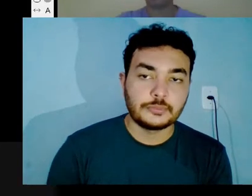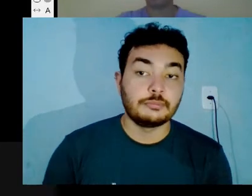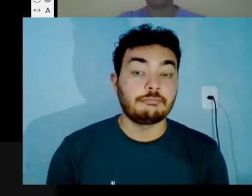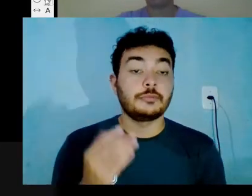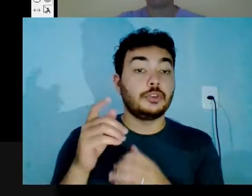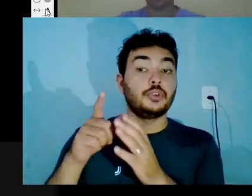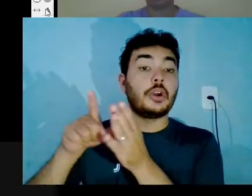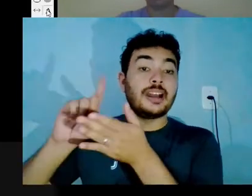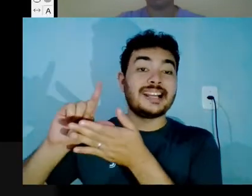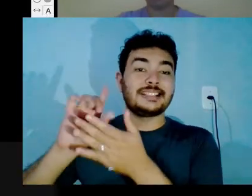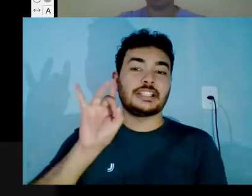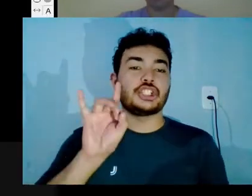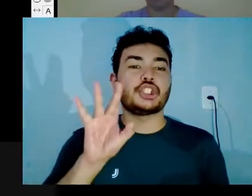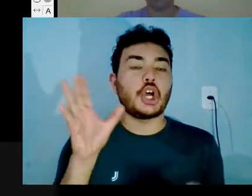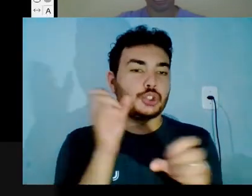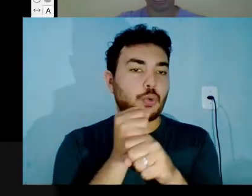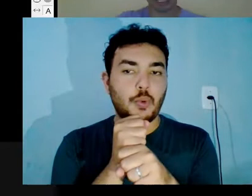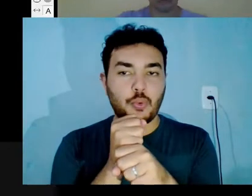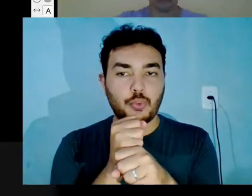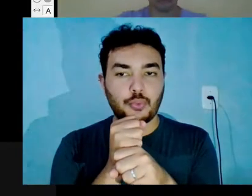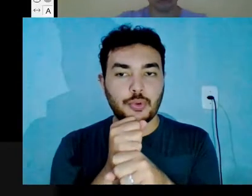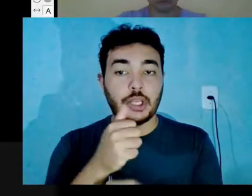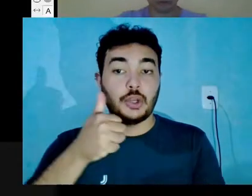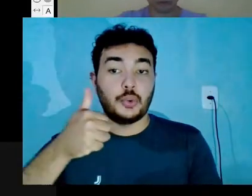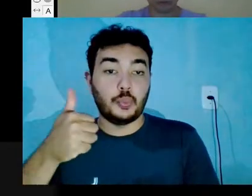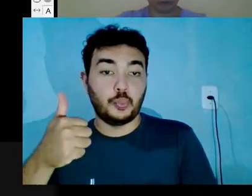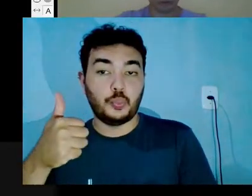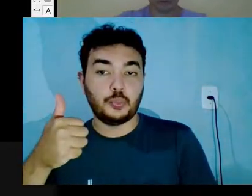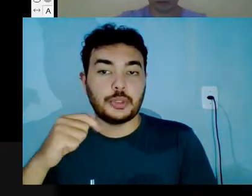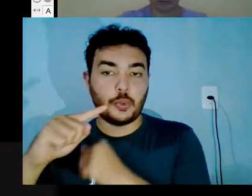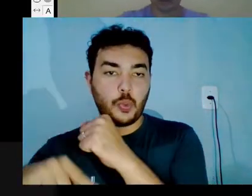Eles apenas somaram, tá? A de 1,